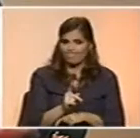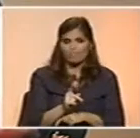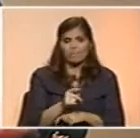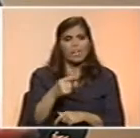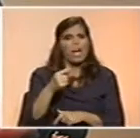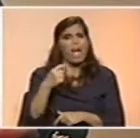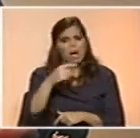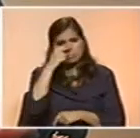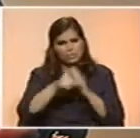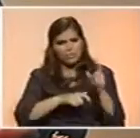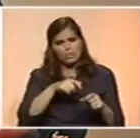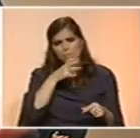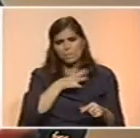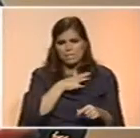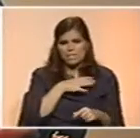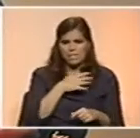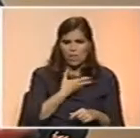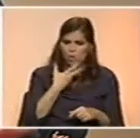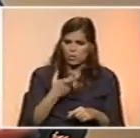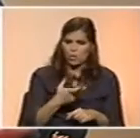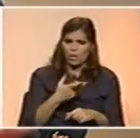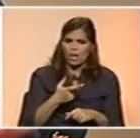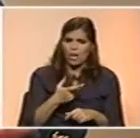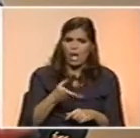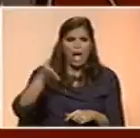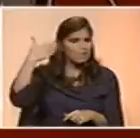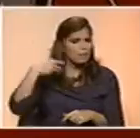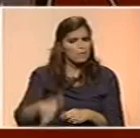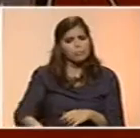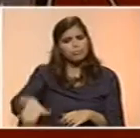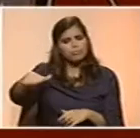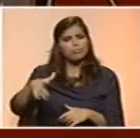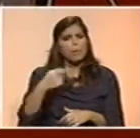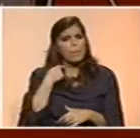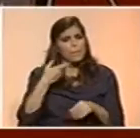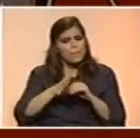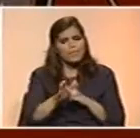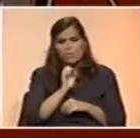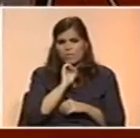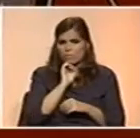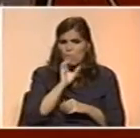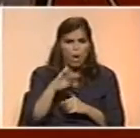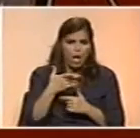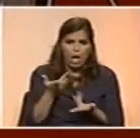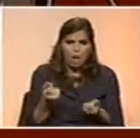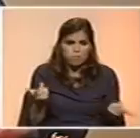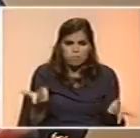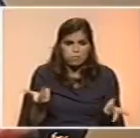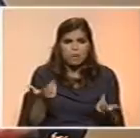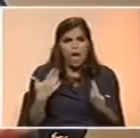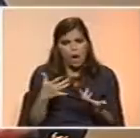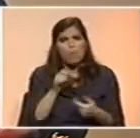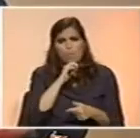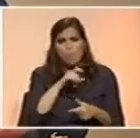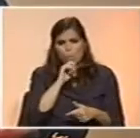dizem: doutor, eu quando era criança não tinha direito a comer um bife. E agora que eu posso comer bifes todos os dias, vai-me dizer que